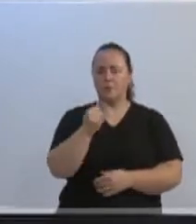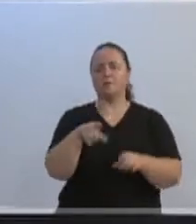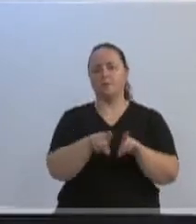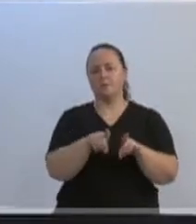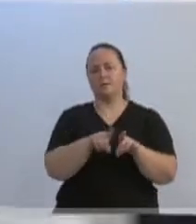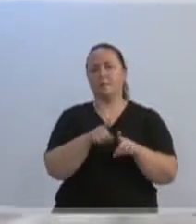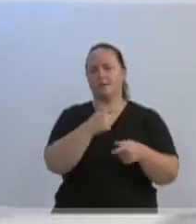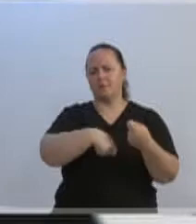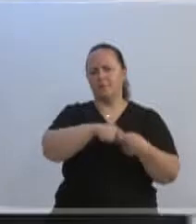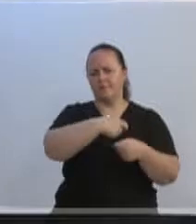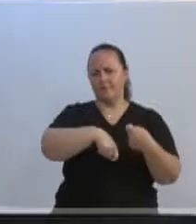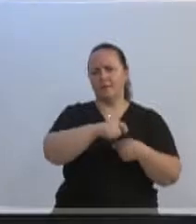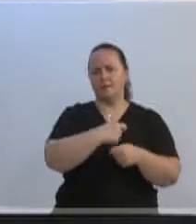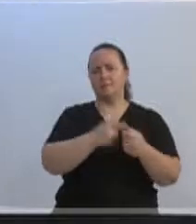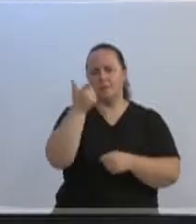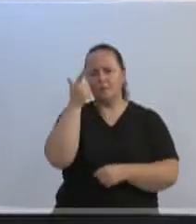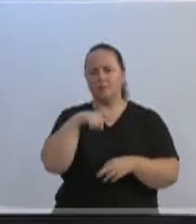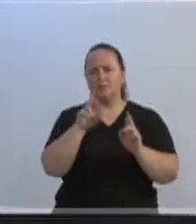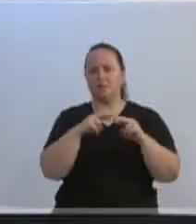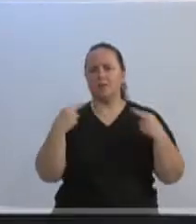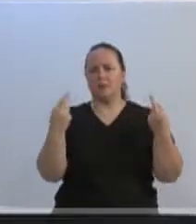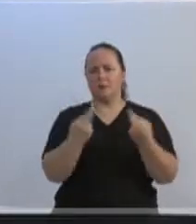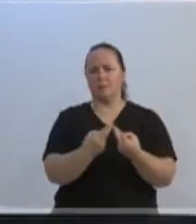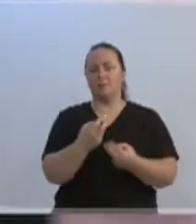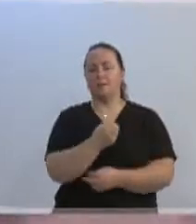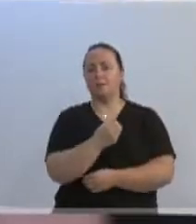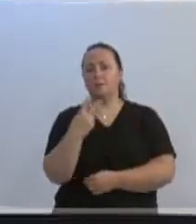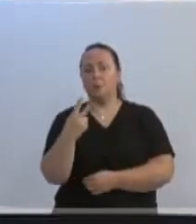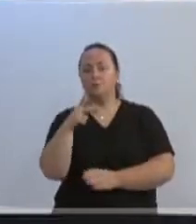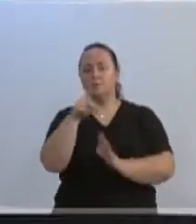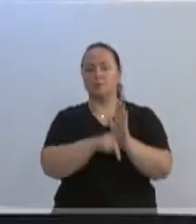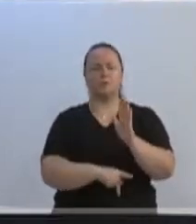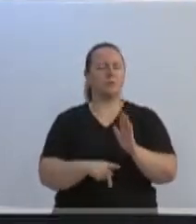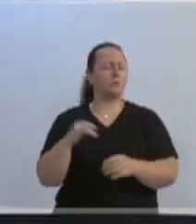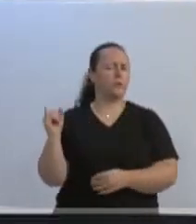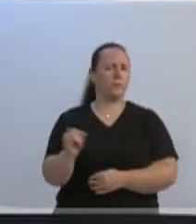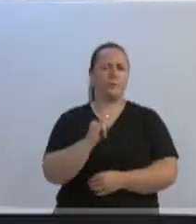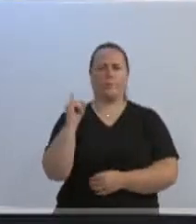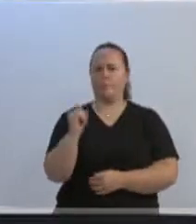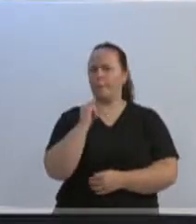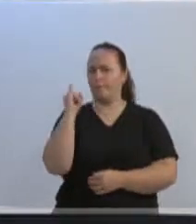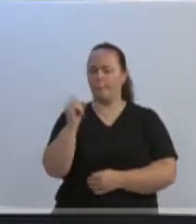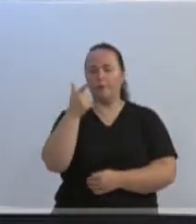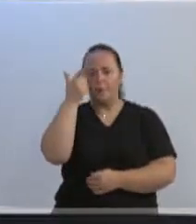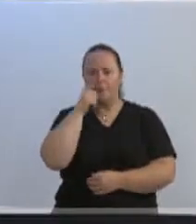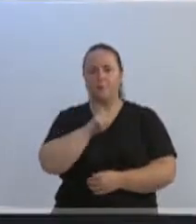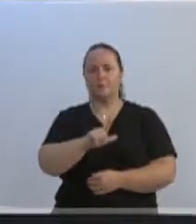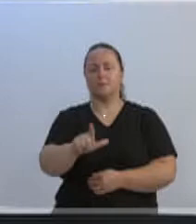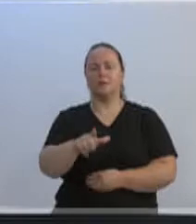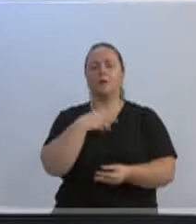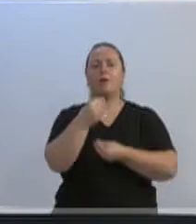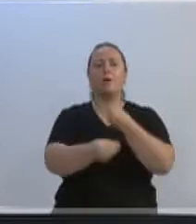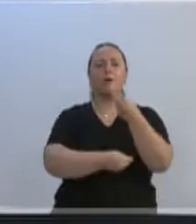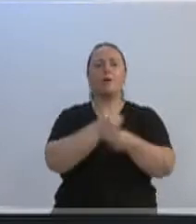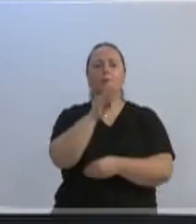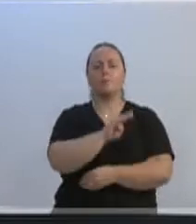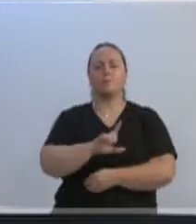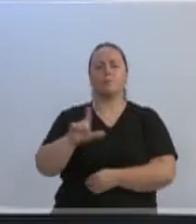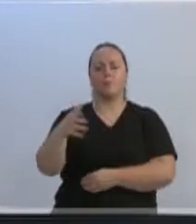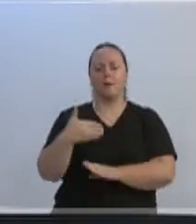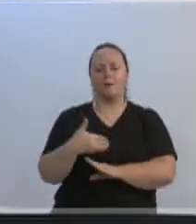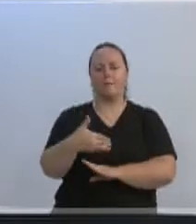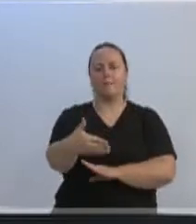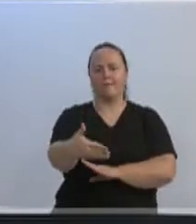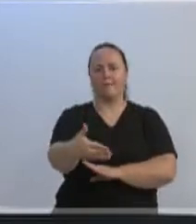finanças para que nós possamos nos reunir para dois projetos importantíssimos para os destinos da nossa cidade que faz aniversário